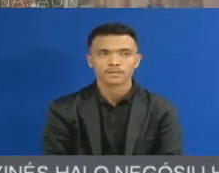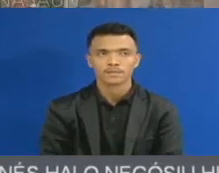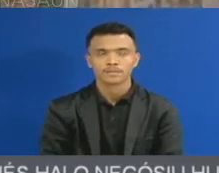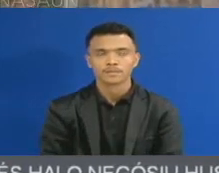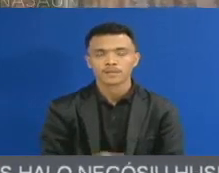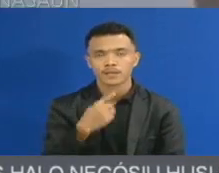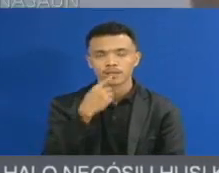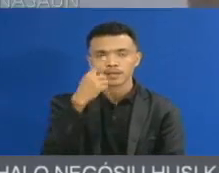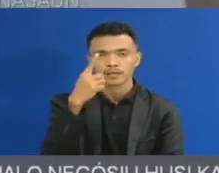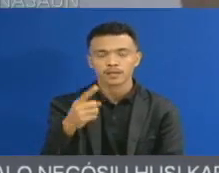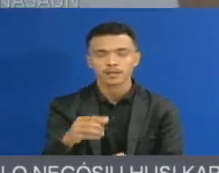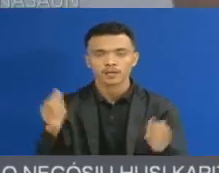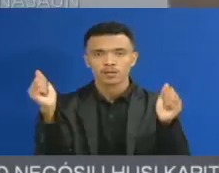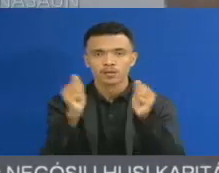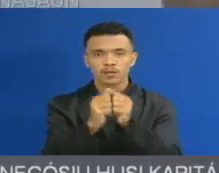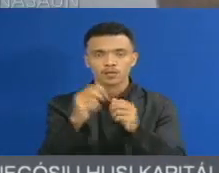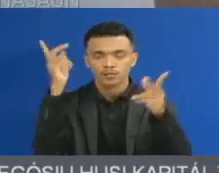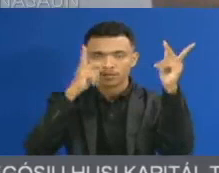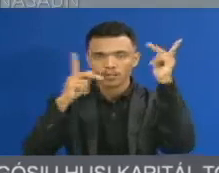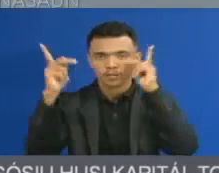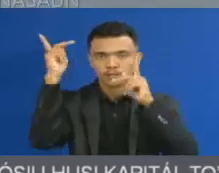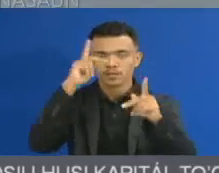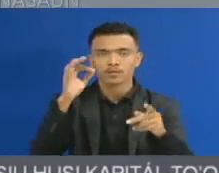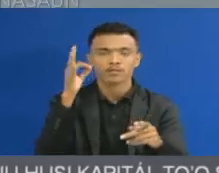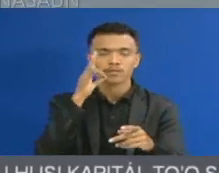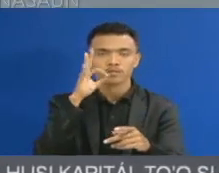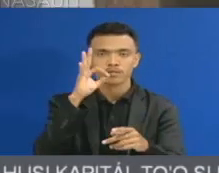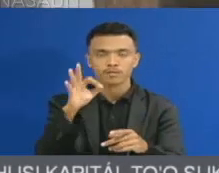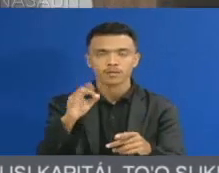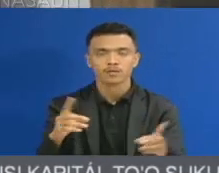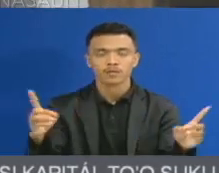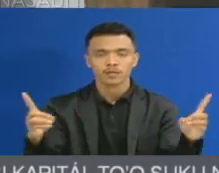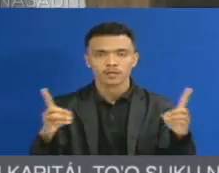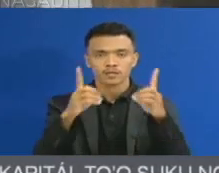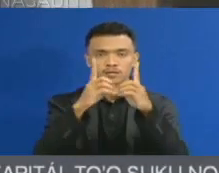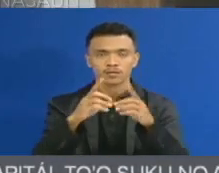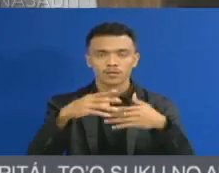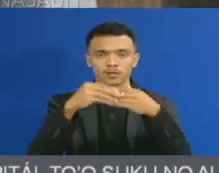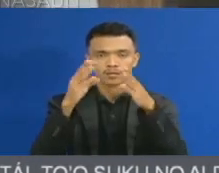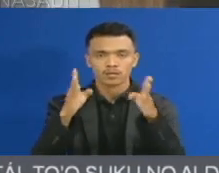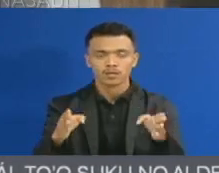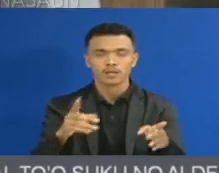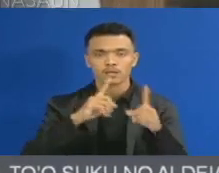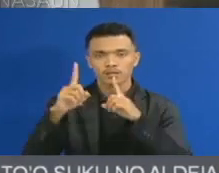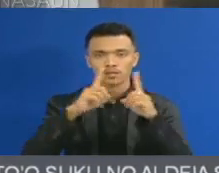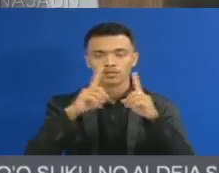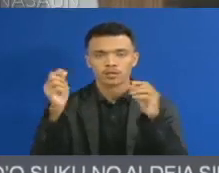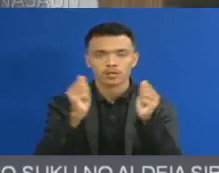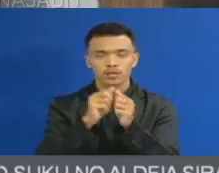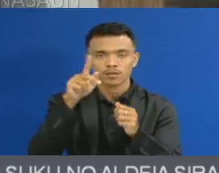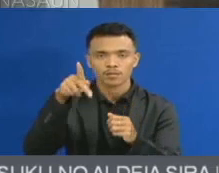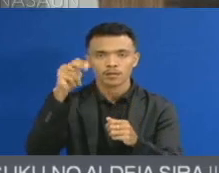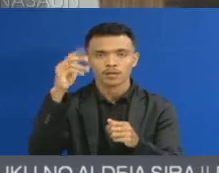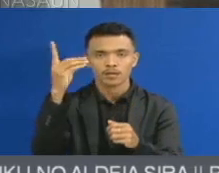Arozo Light Hateten, relaciona ho preocupação nebe inanfaluk Angélica da Costa enfrenta, autoridade se coordena ho penidesi,